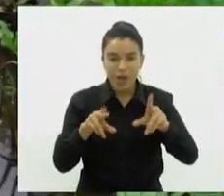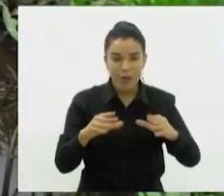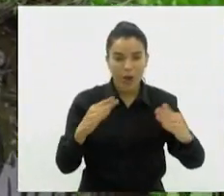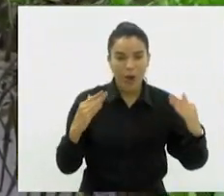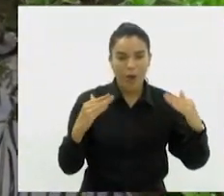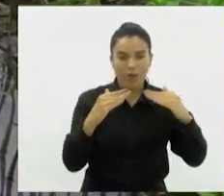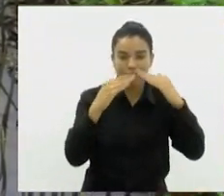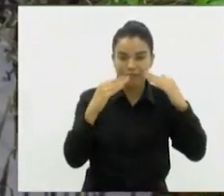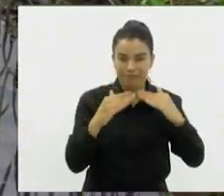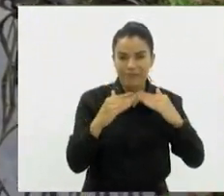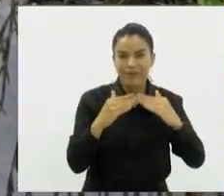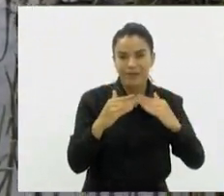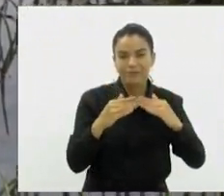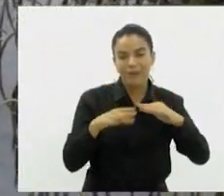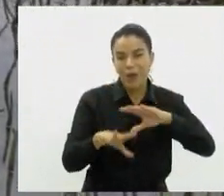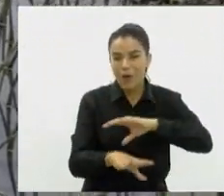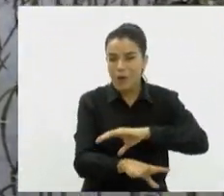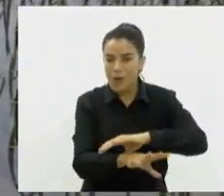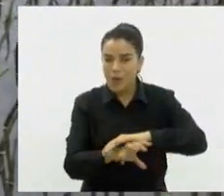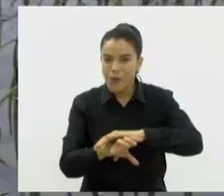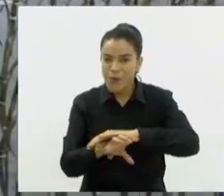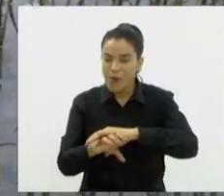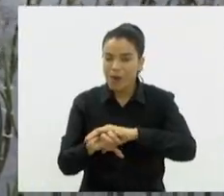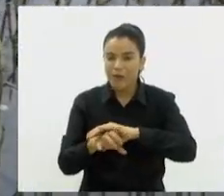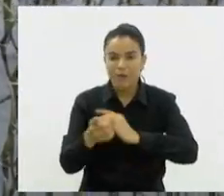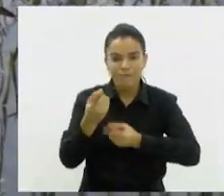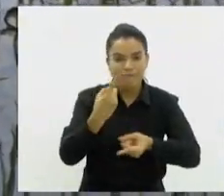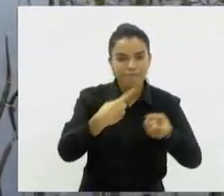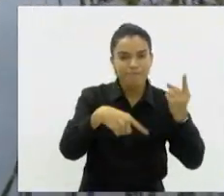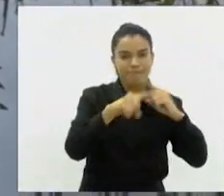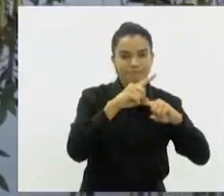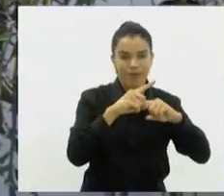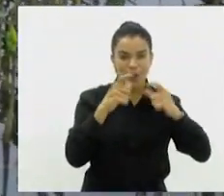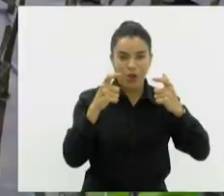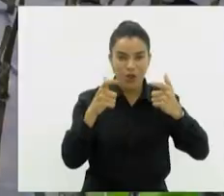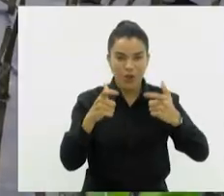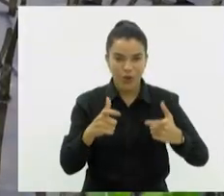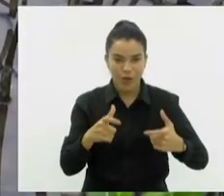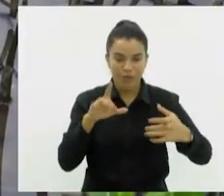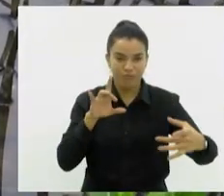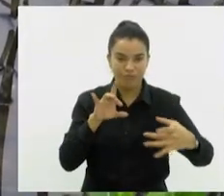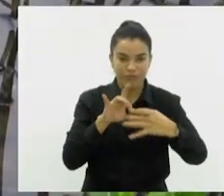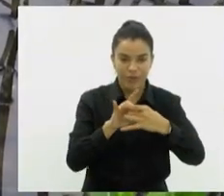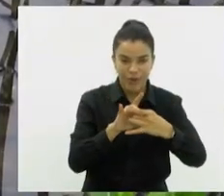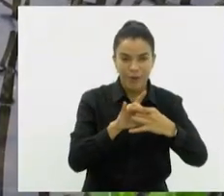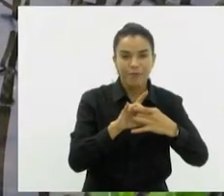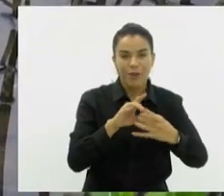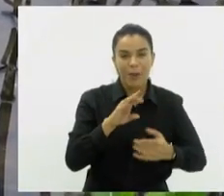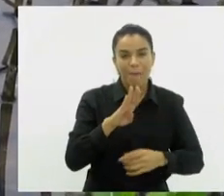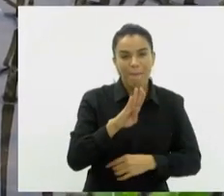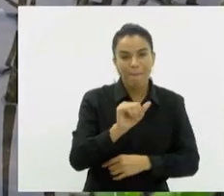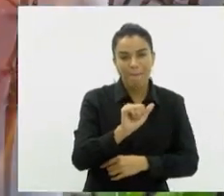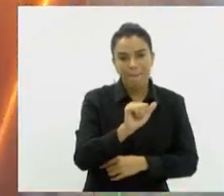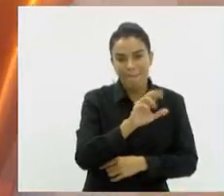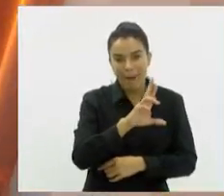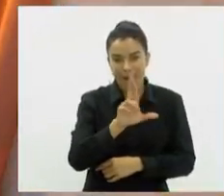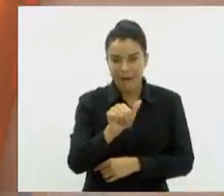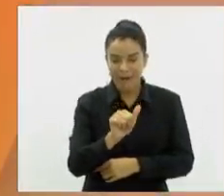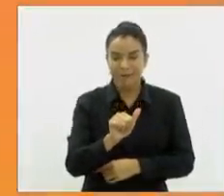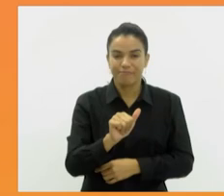sedimentos Finos do fundo das Lagoas e recuperar os canais naturais de conexão das Lagoas com o mar e os Espelhos